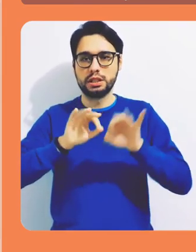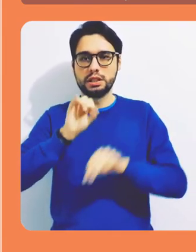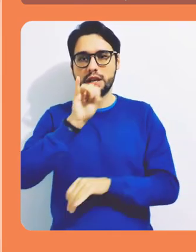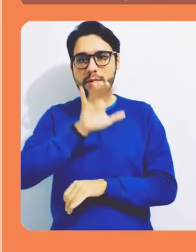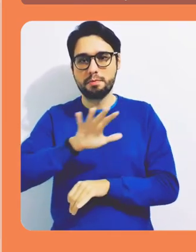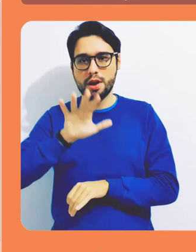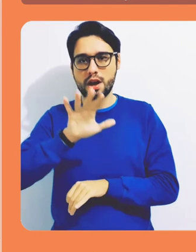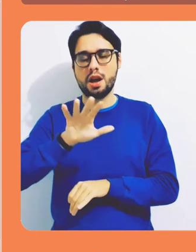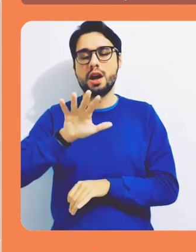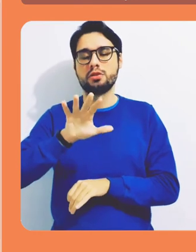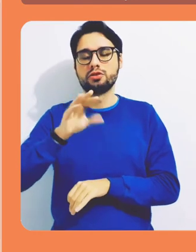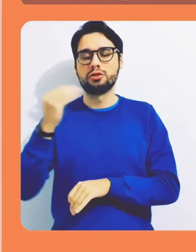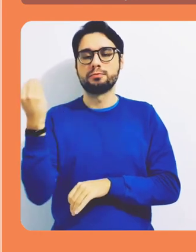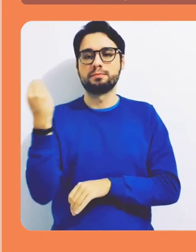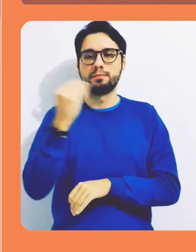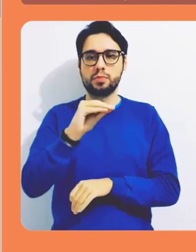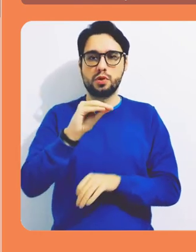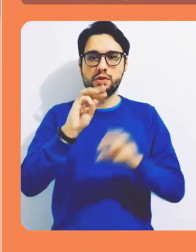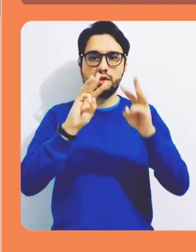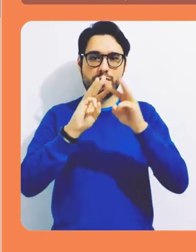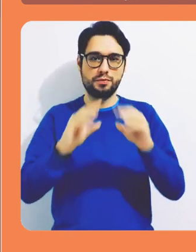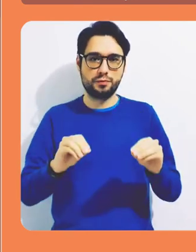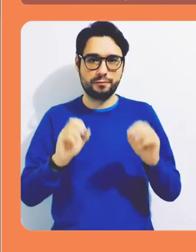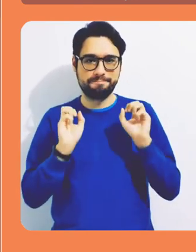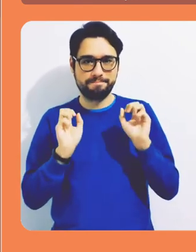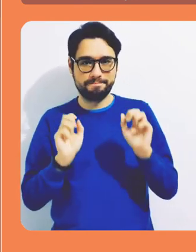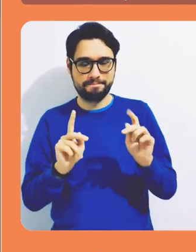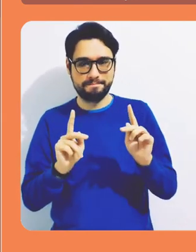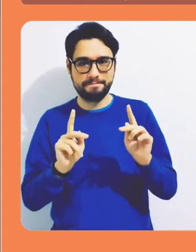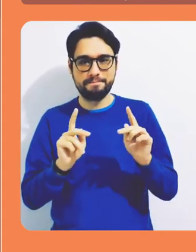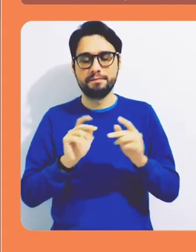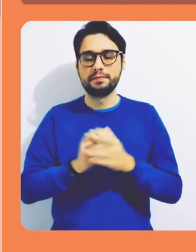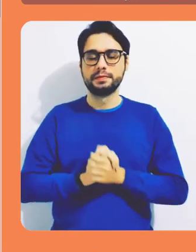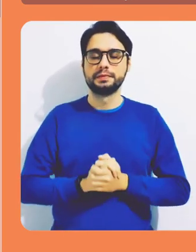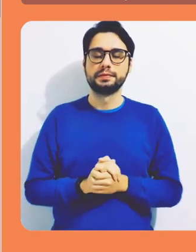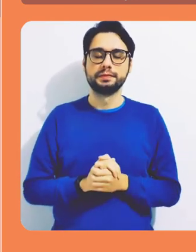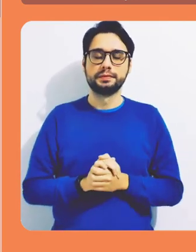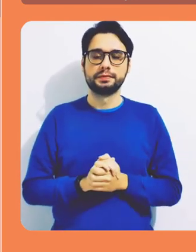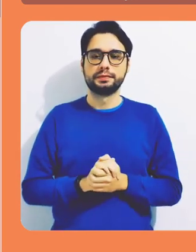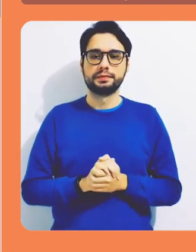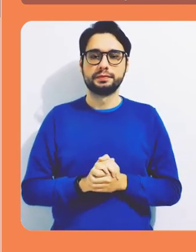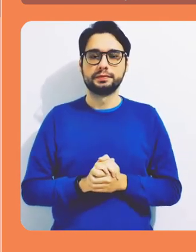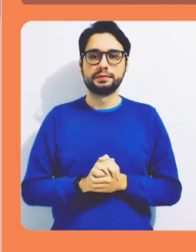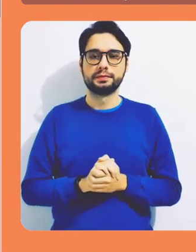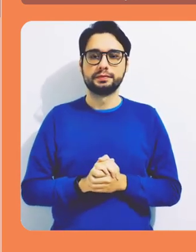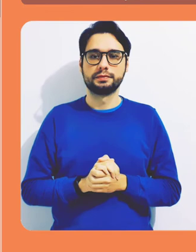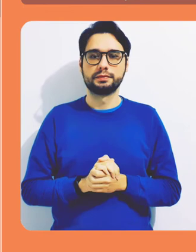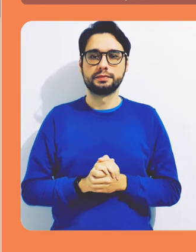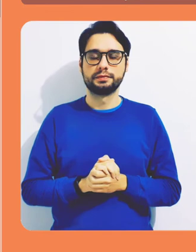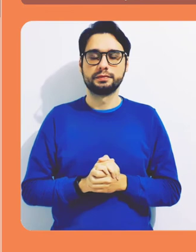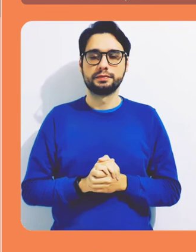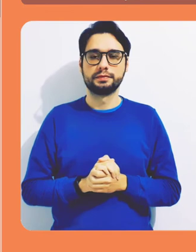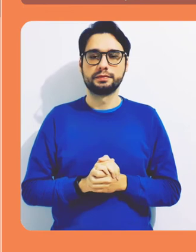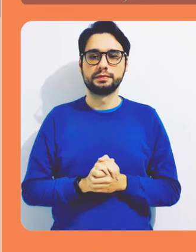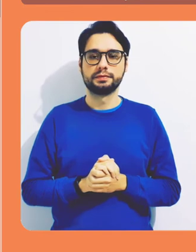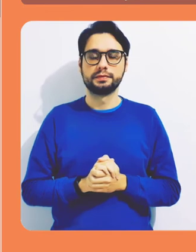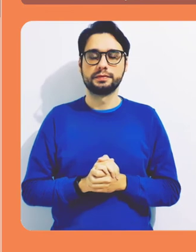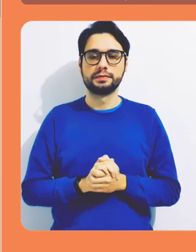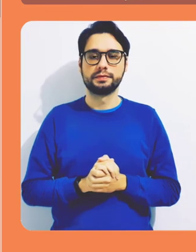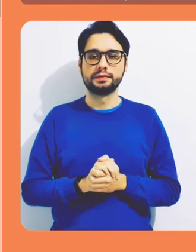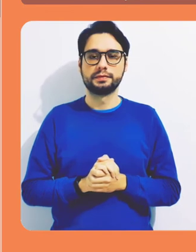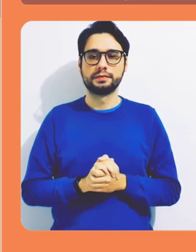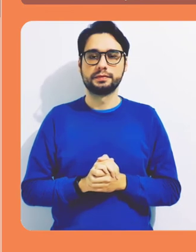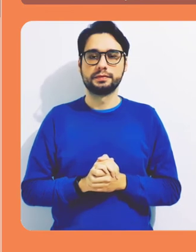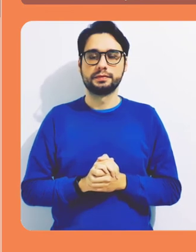imagem que você quer, né? Procurar a imagem, incluir essa imagem, né, a partir do seu seletor